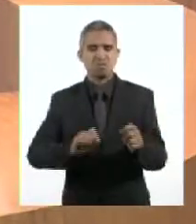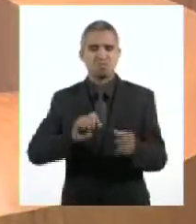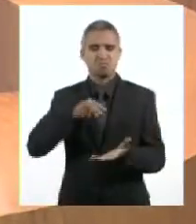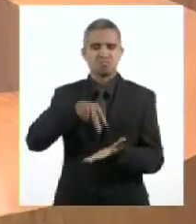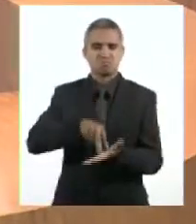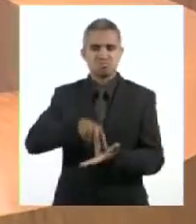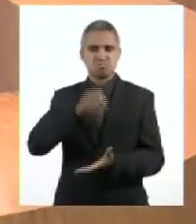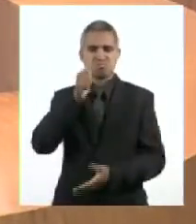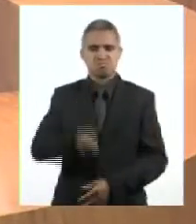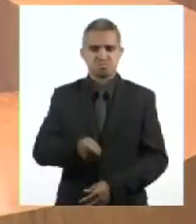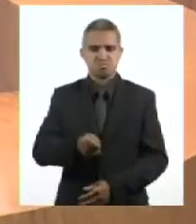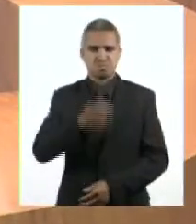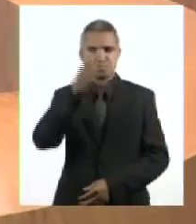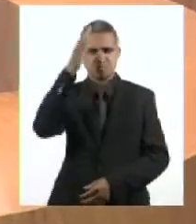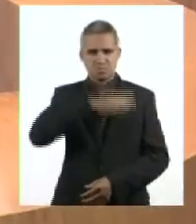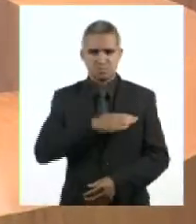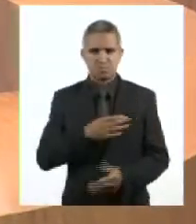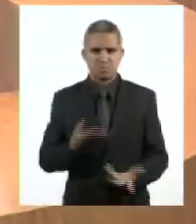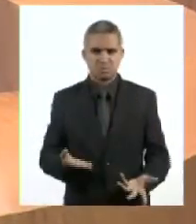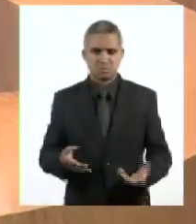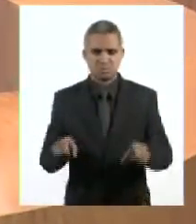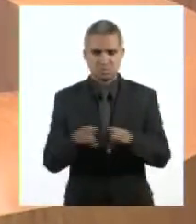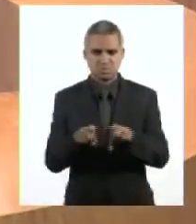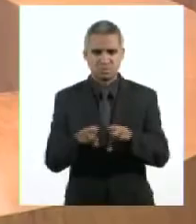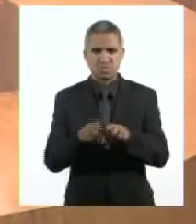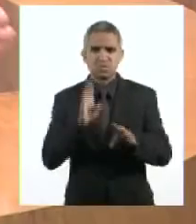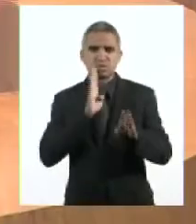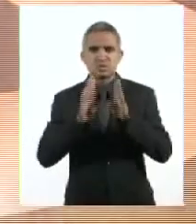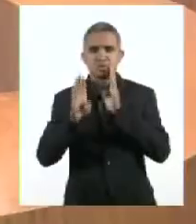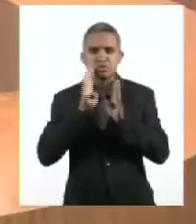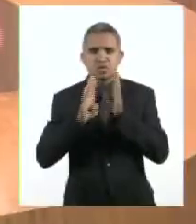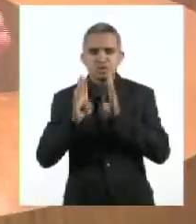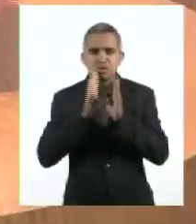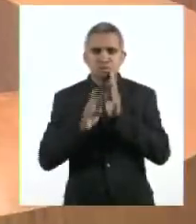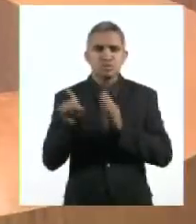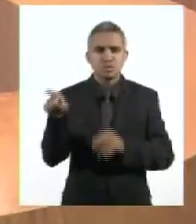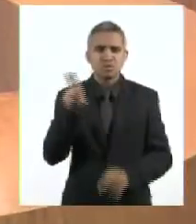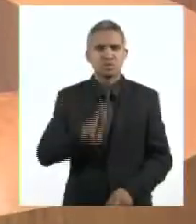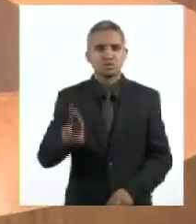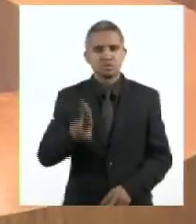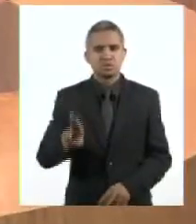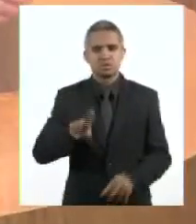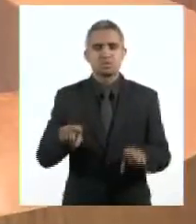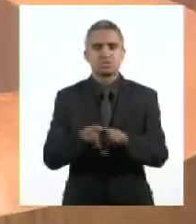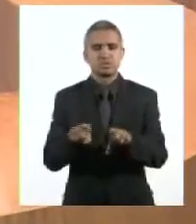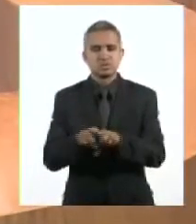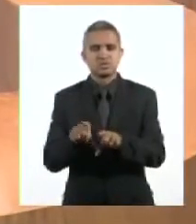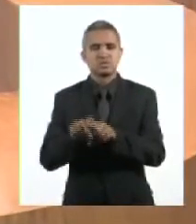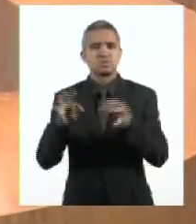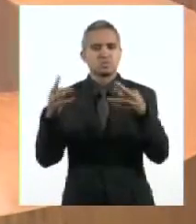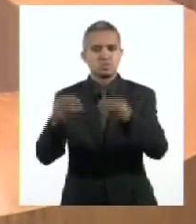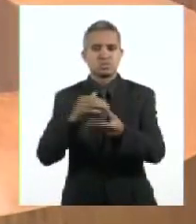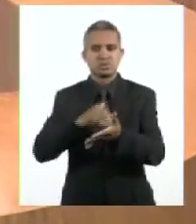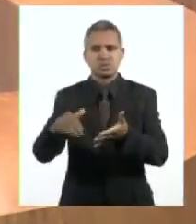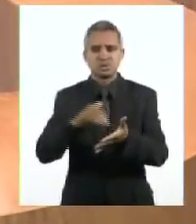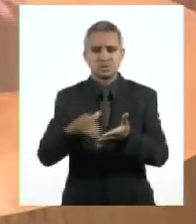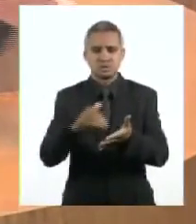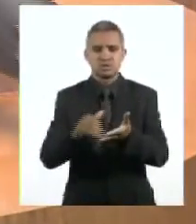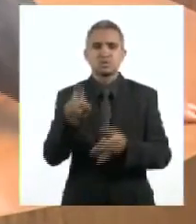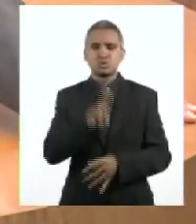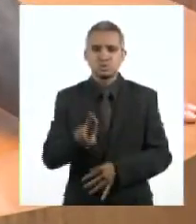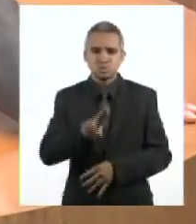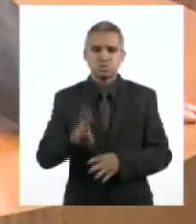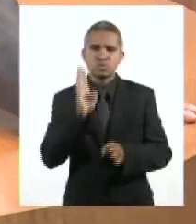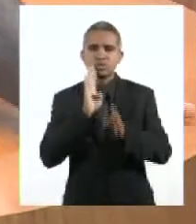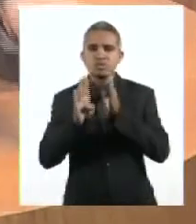ele aceita. Agora, até o Facebook, que ele é o zero e vezeiro, ele e os seus servidores, seus secretários, são o zero e vezeiro de